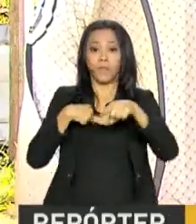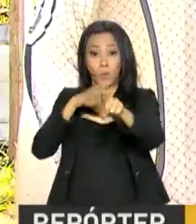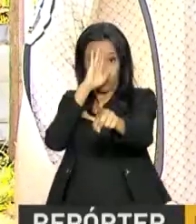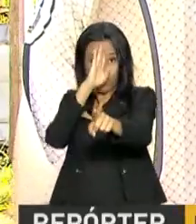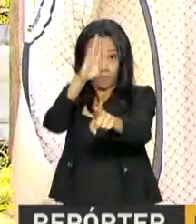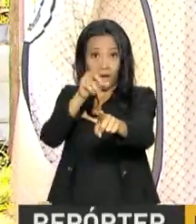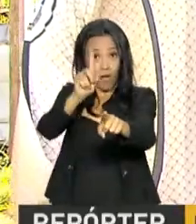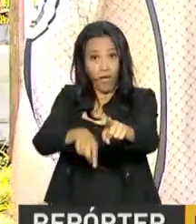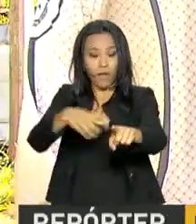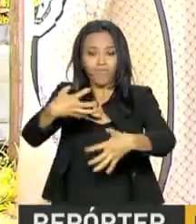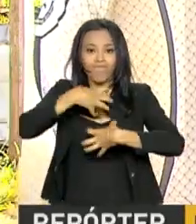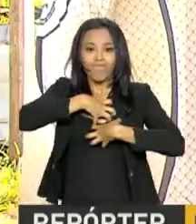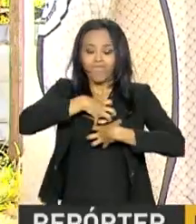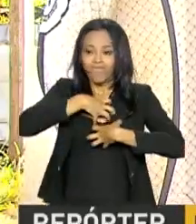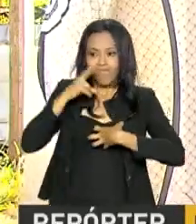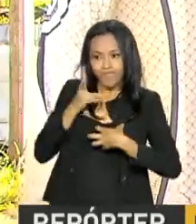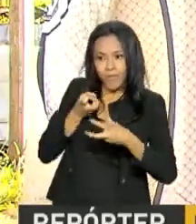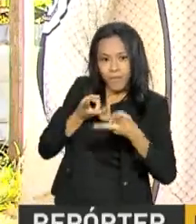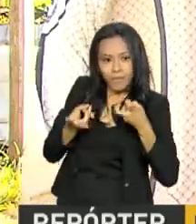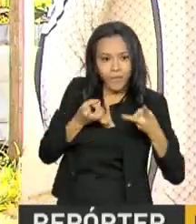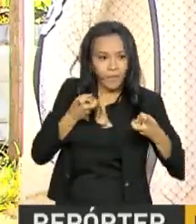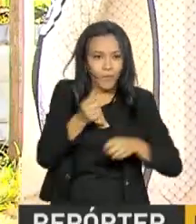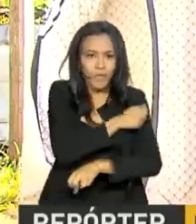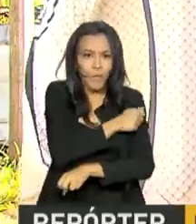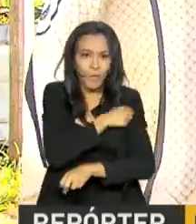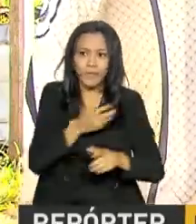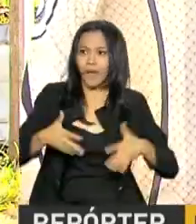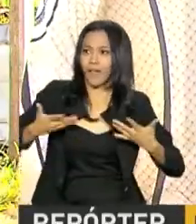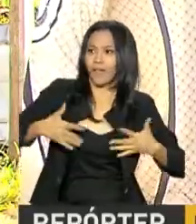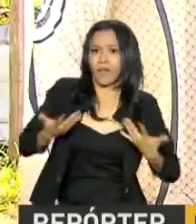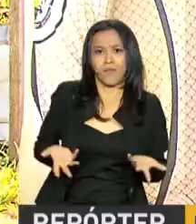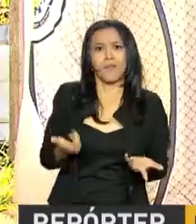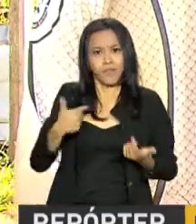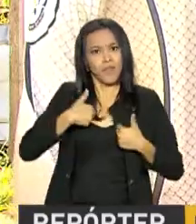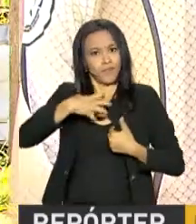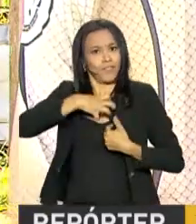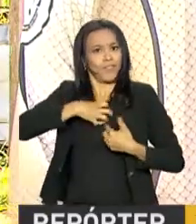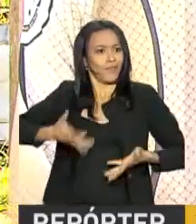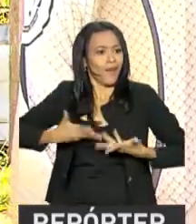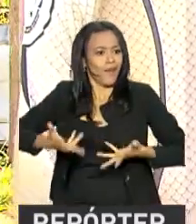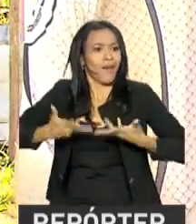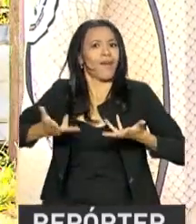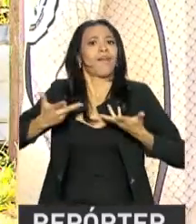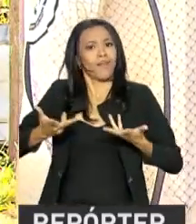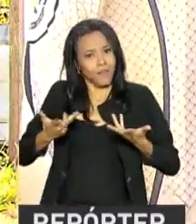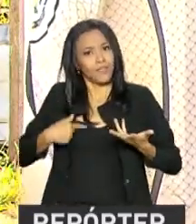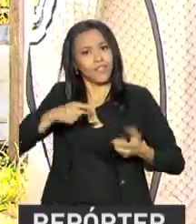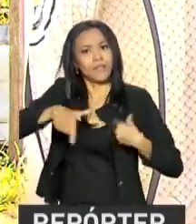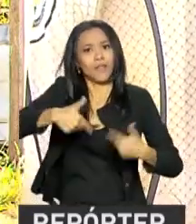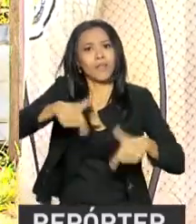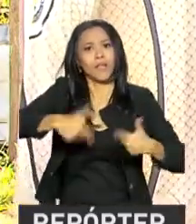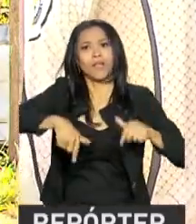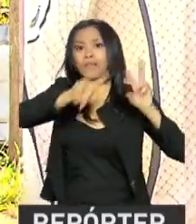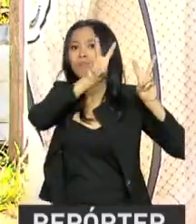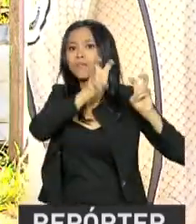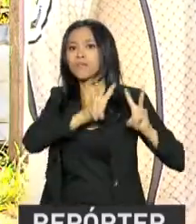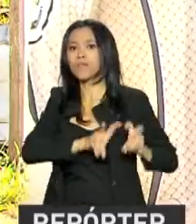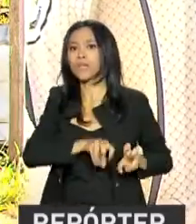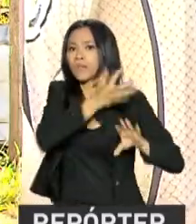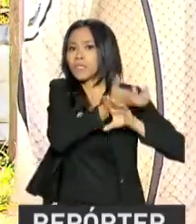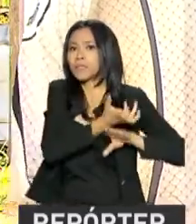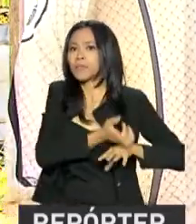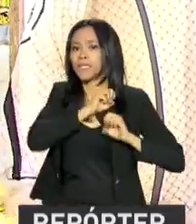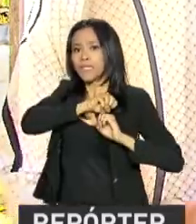ea motivação dos alunos uma ativação minha também está trabalhando os conteúdos é na